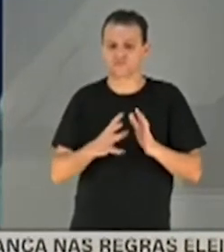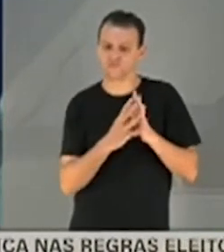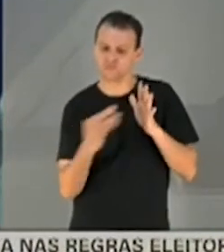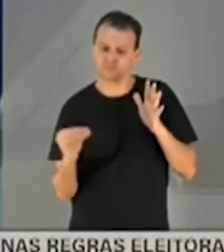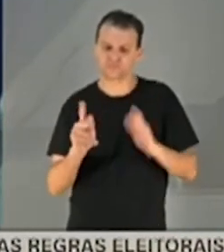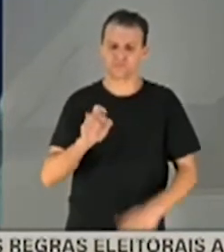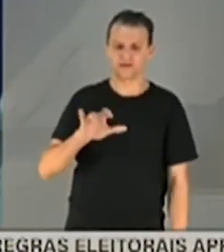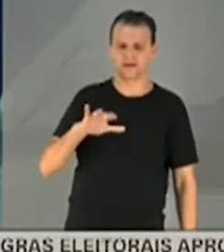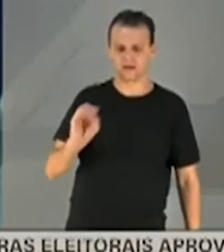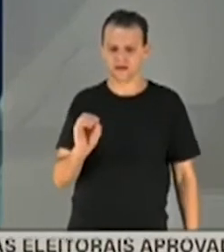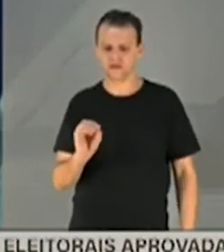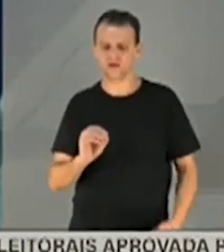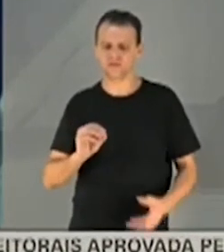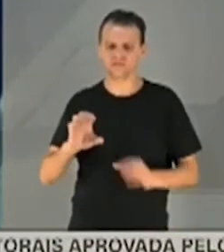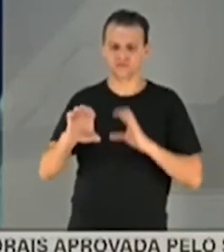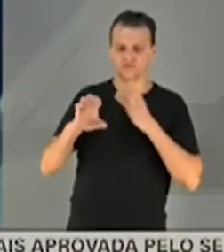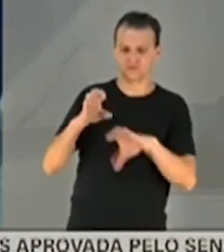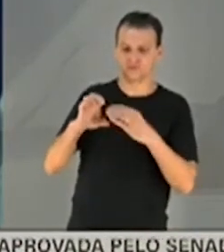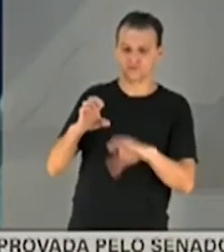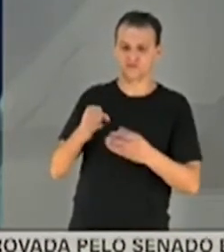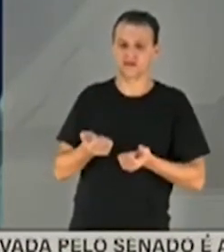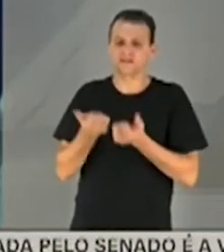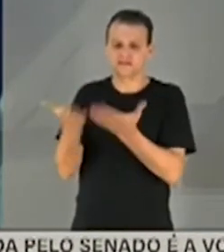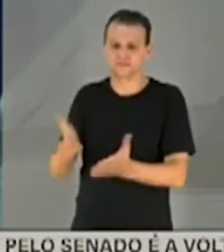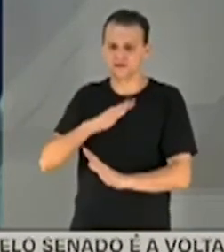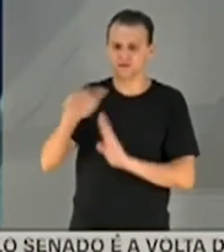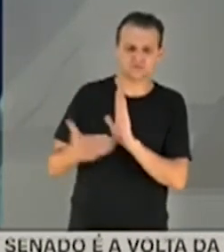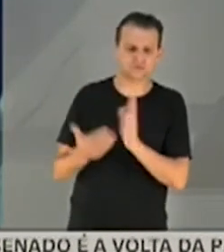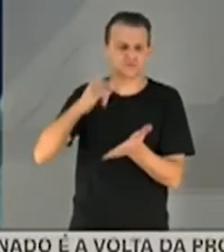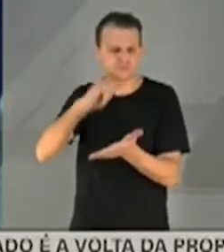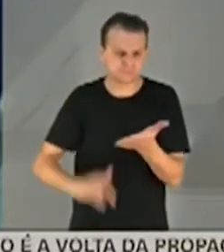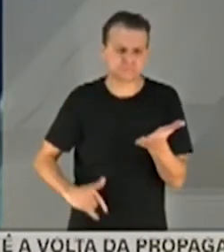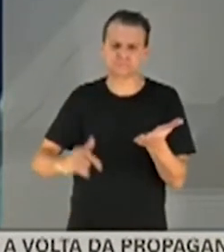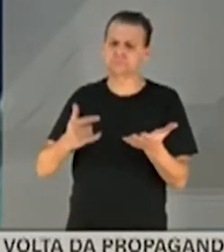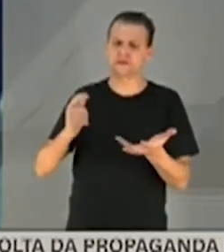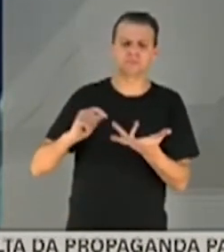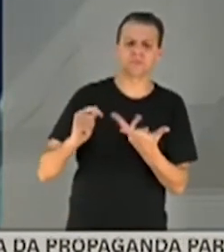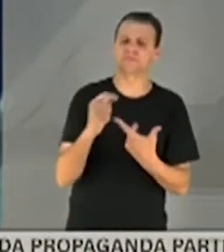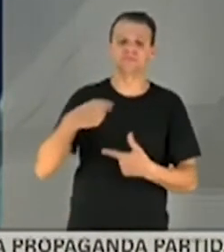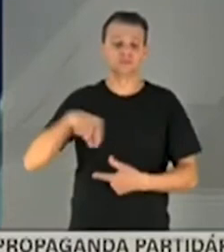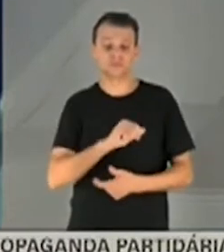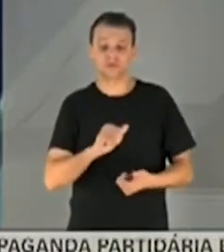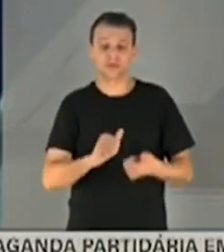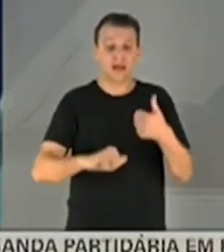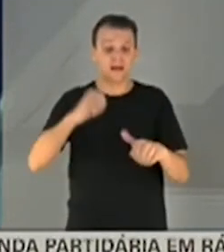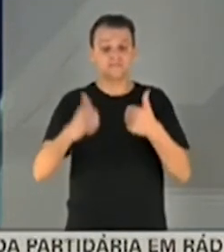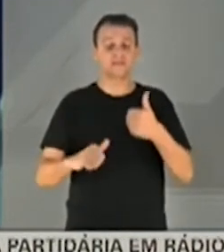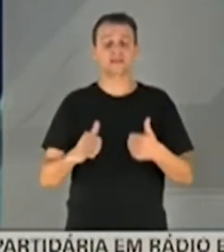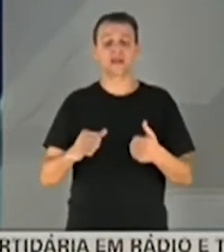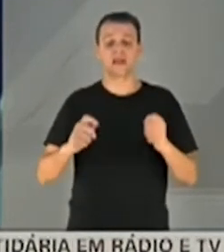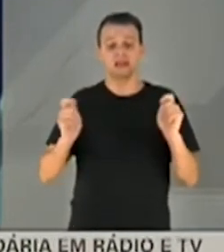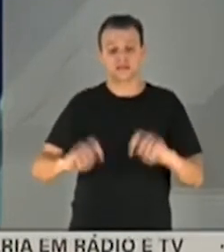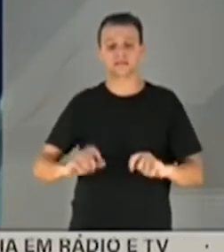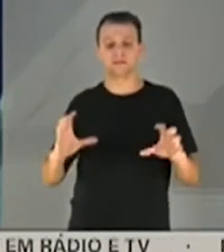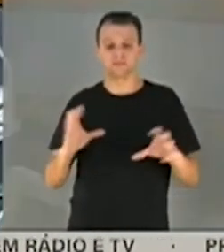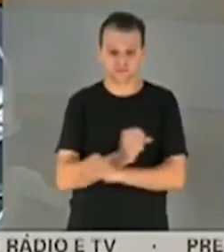o Elcio Franco nos e-mails e deu todas as credenciais necessárias que pudéssemos avalizar que a Senar poderia concluir